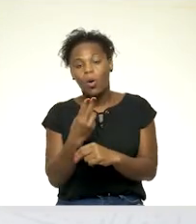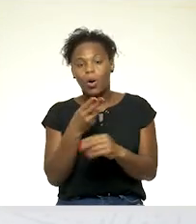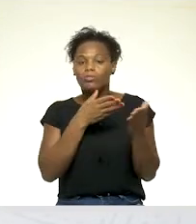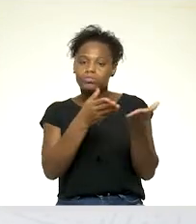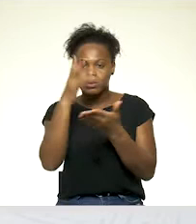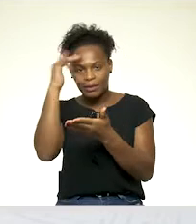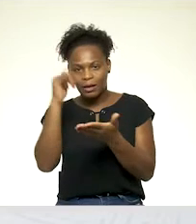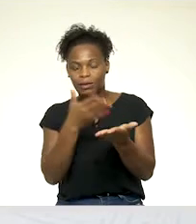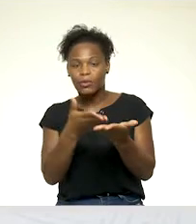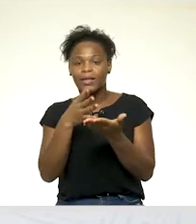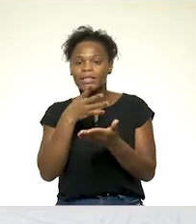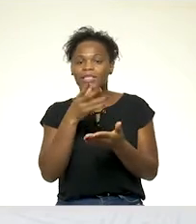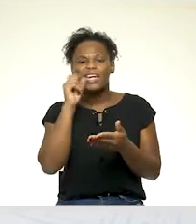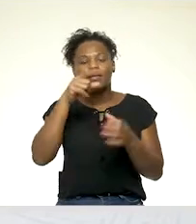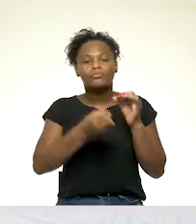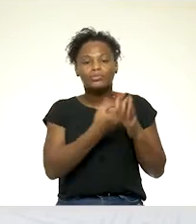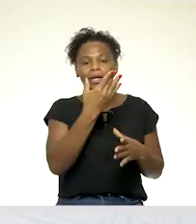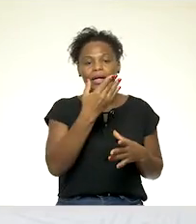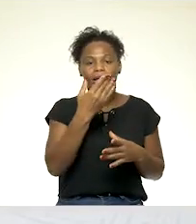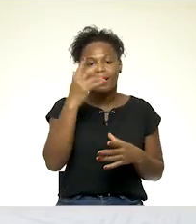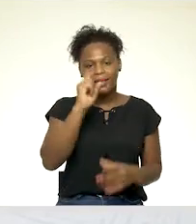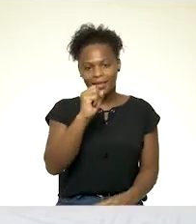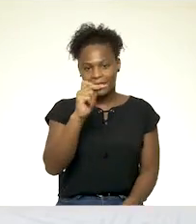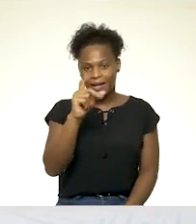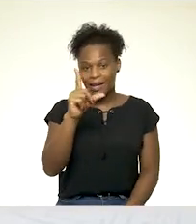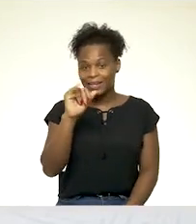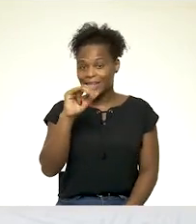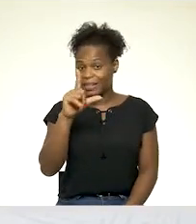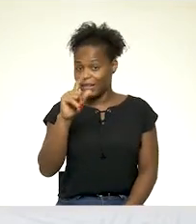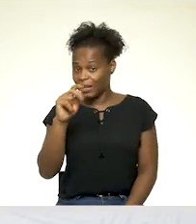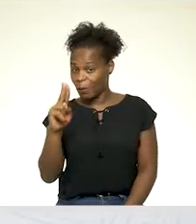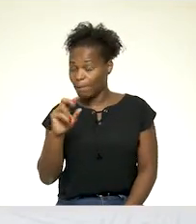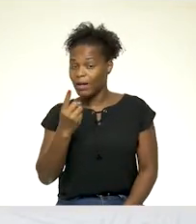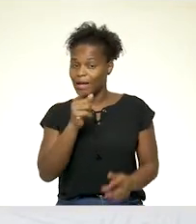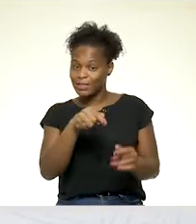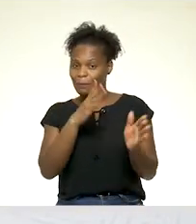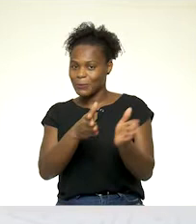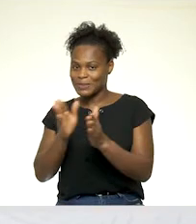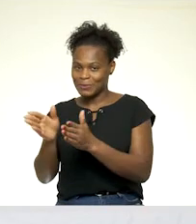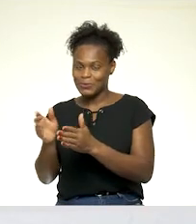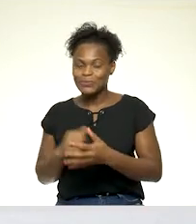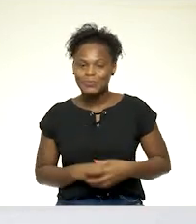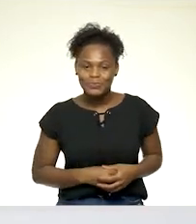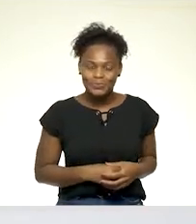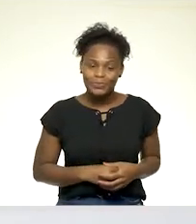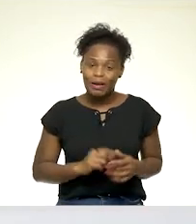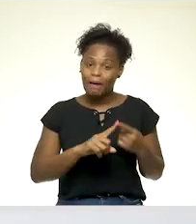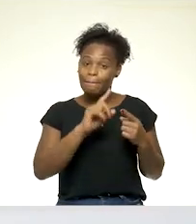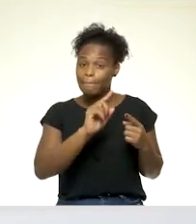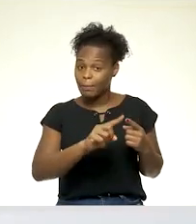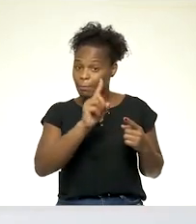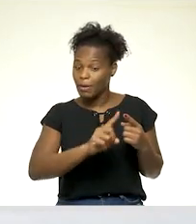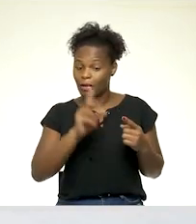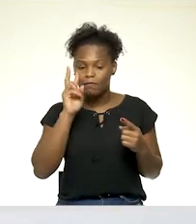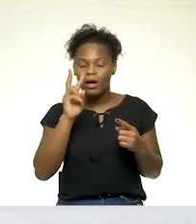contributos dos chamados precursores de Galileu para este processo. Primeiro, vamos